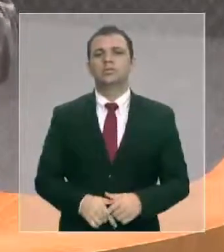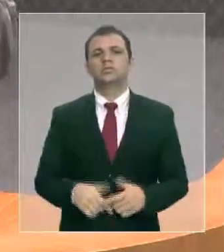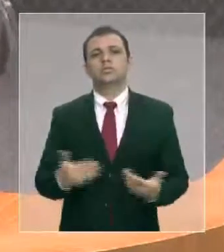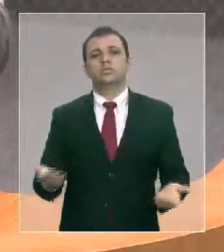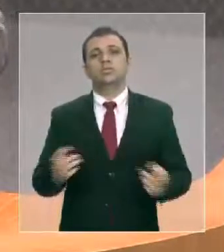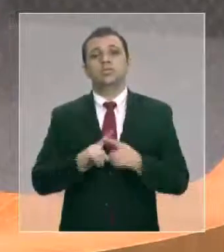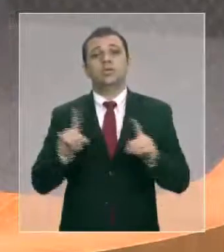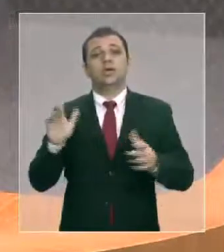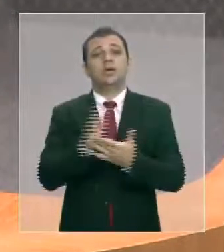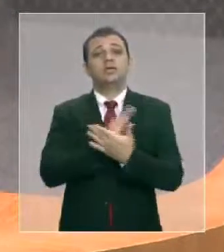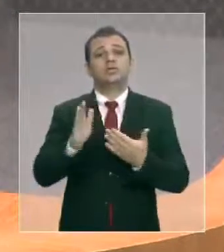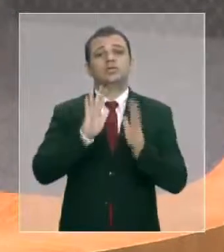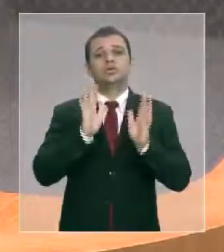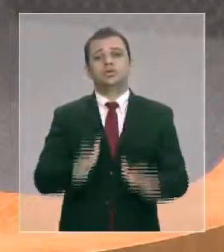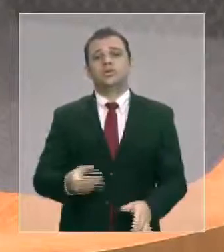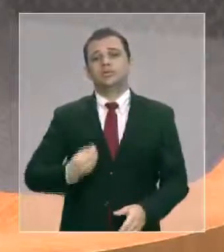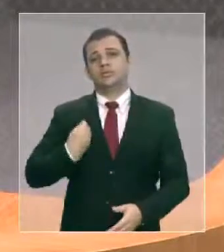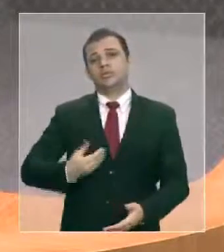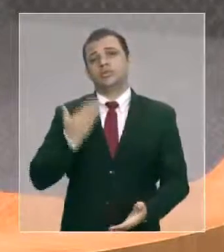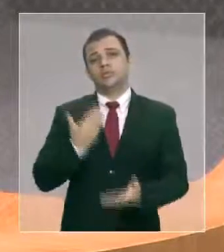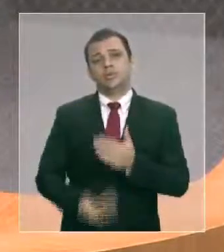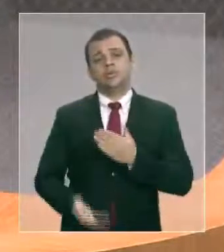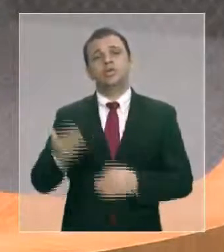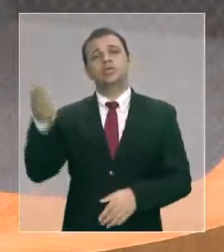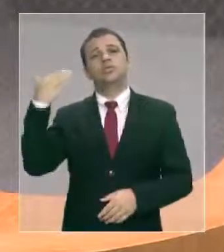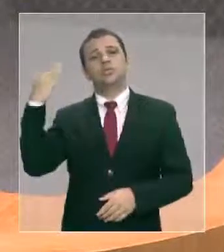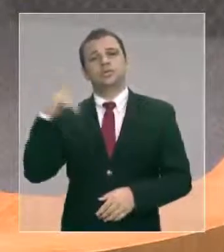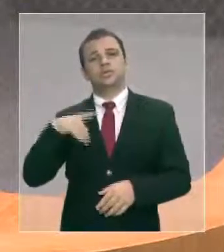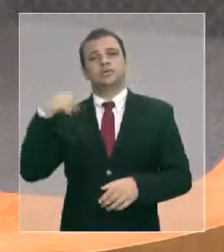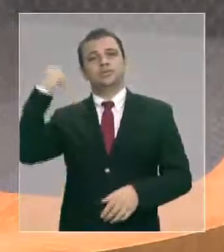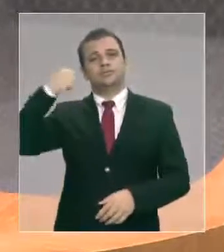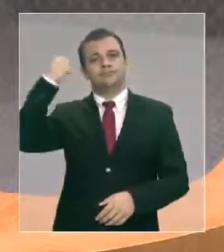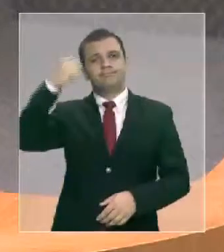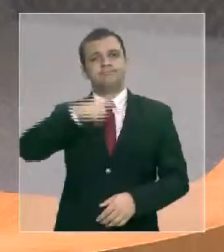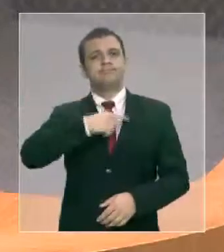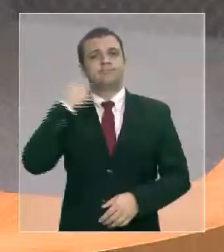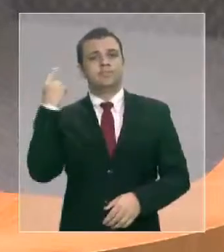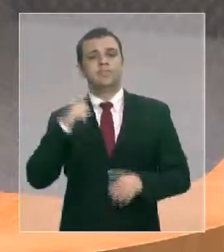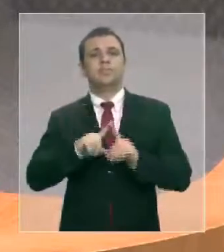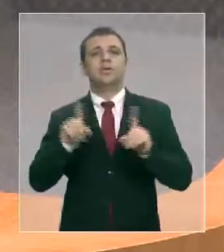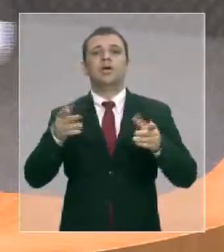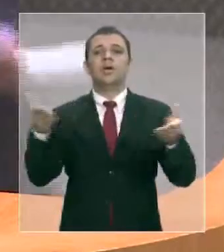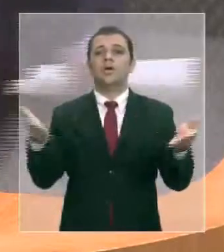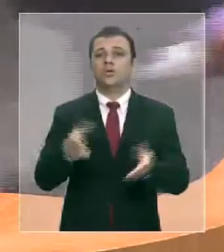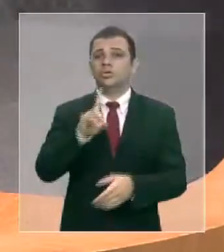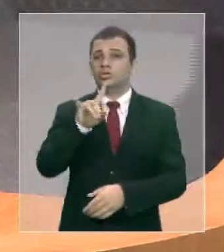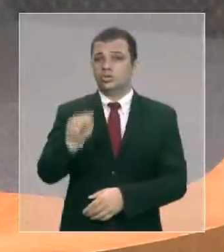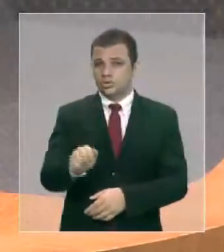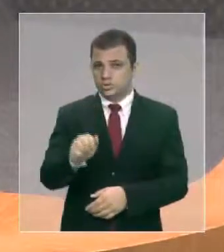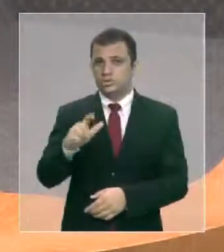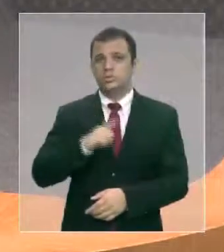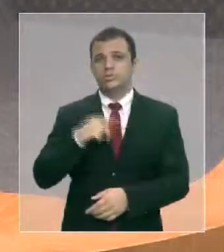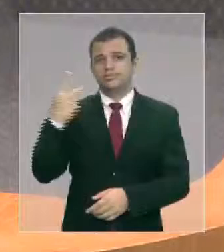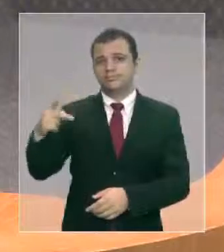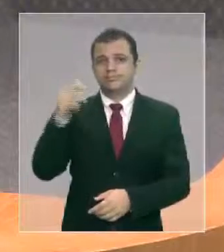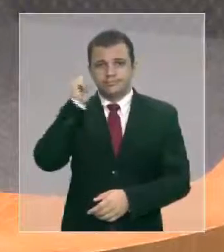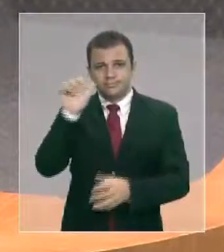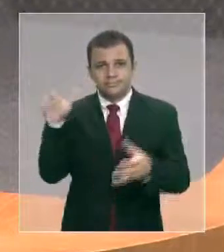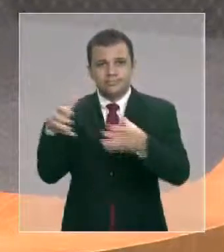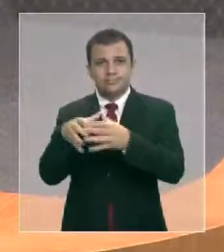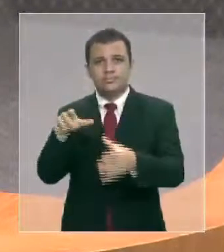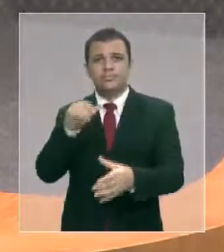perderam suas vidas em uma manifestação. E neste dia, né, que tiveram suas vidas ceifadas,